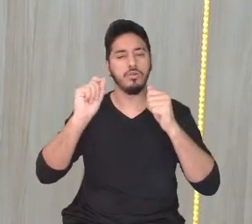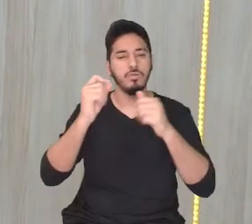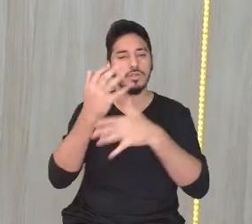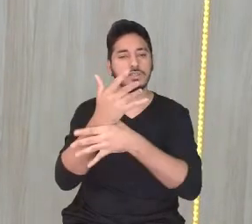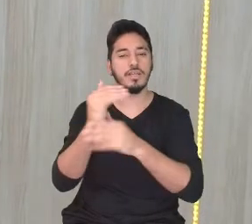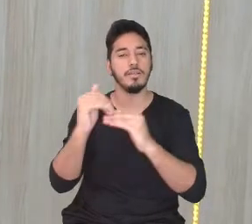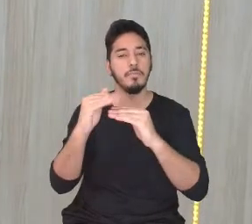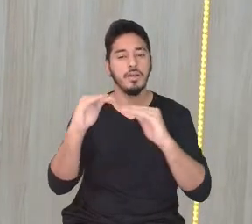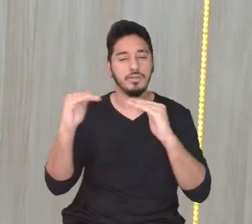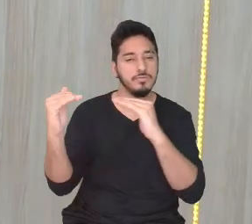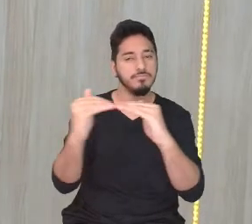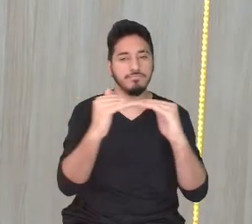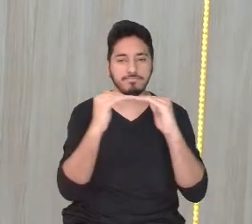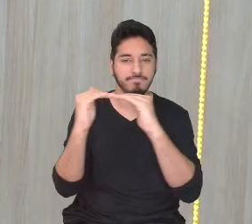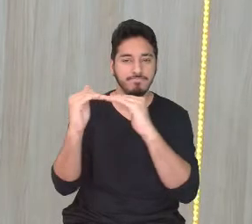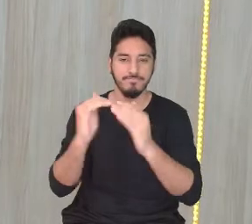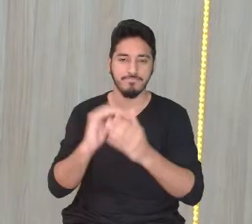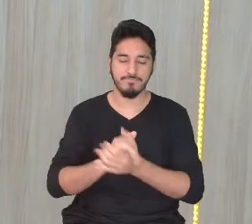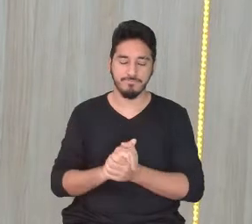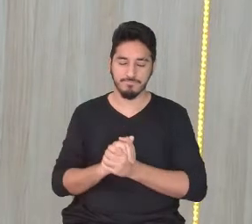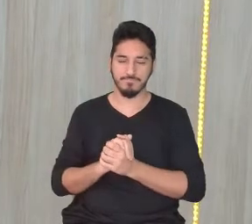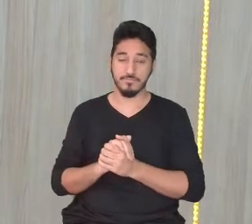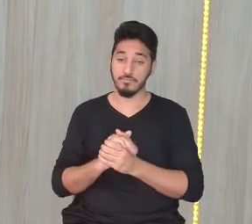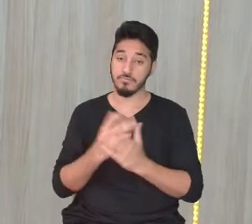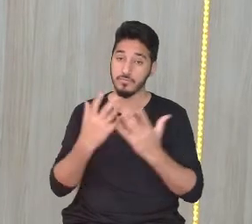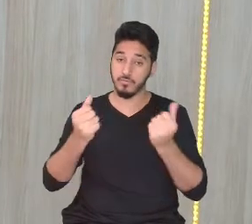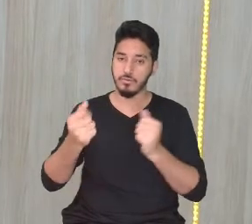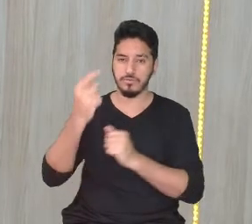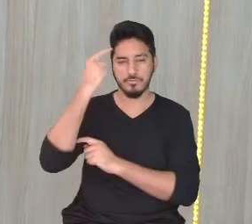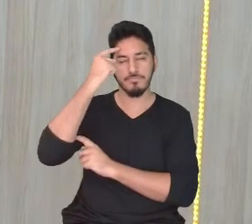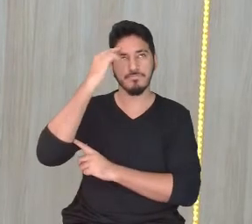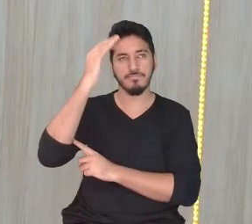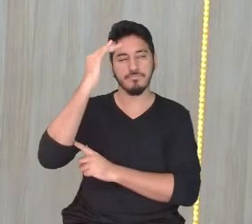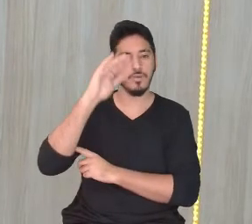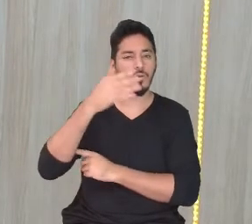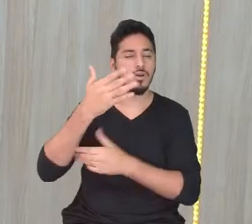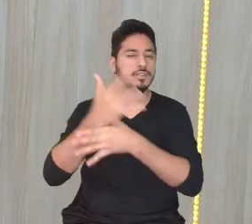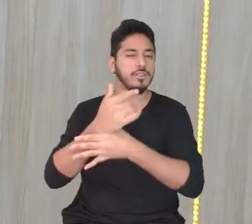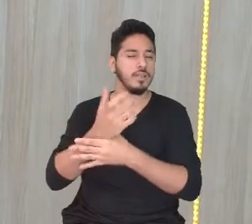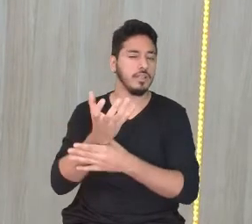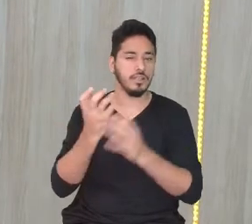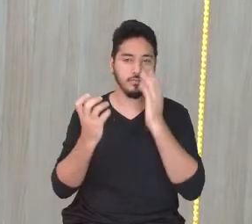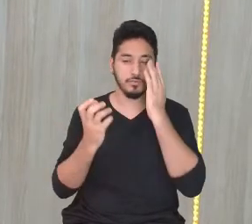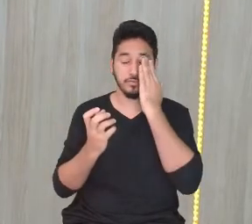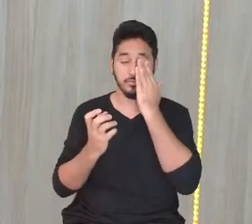igualitária. Então, vamos refletir melhor que tipo de cidade a gente quer, né?